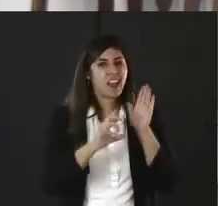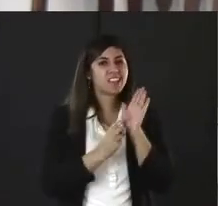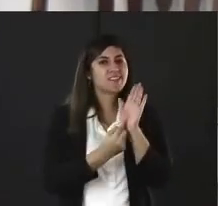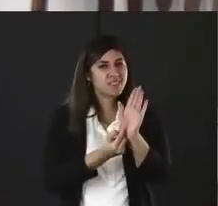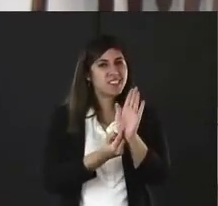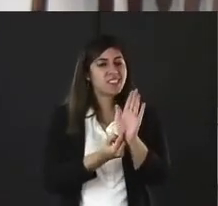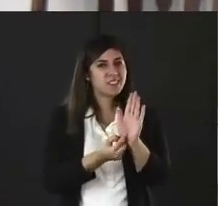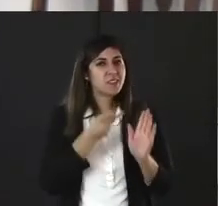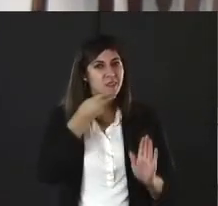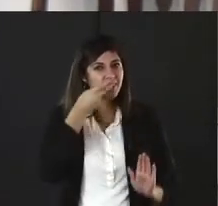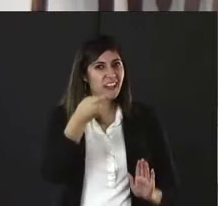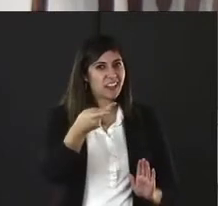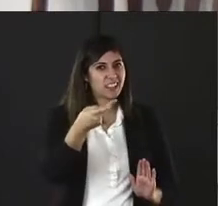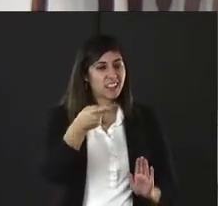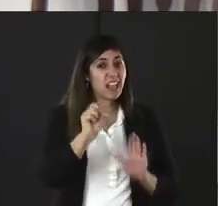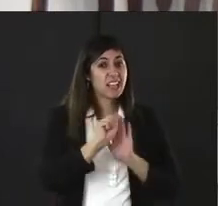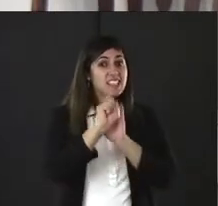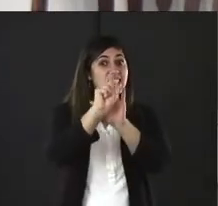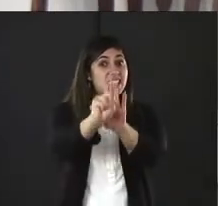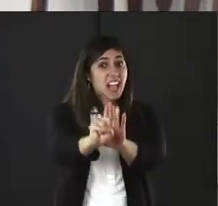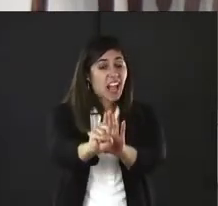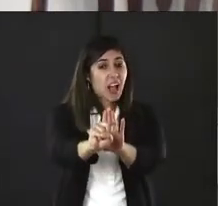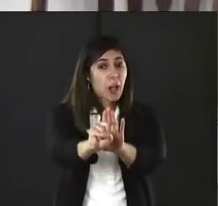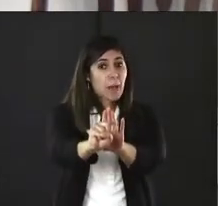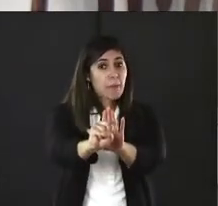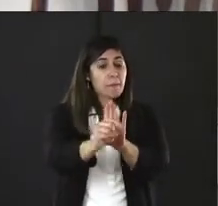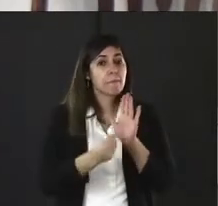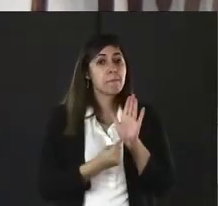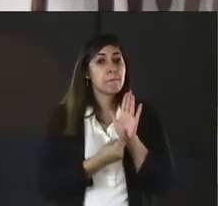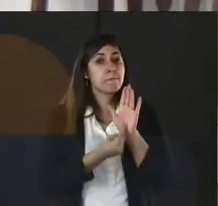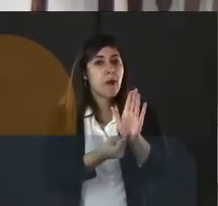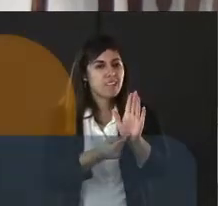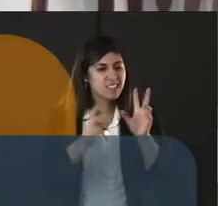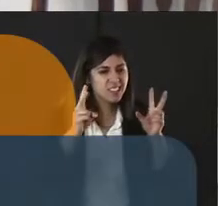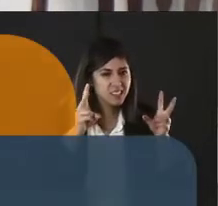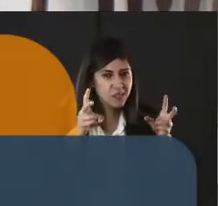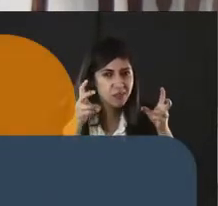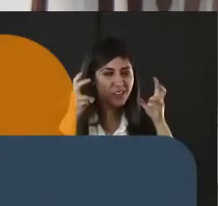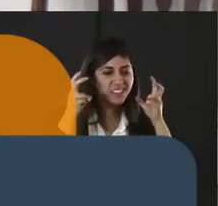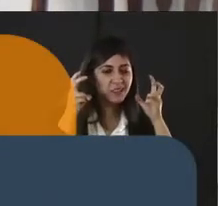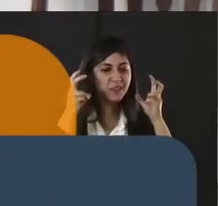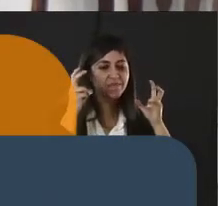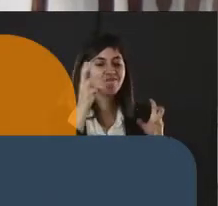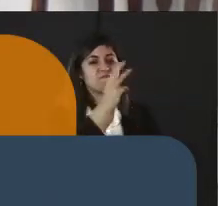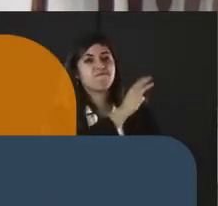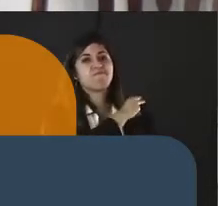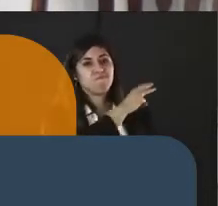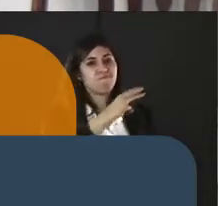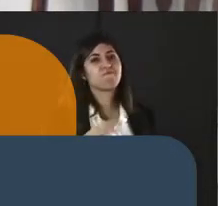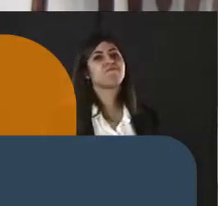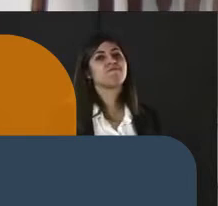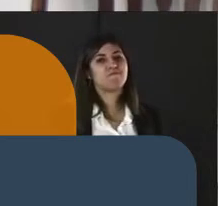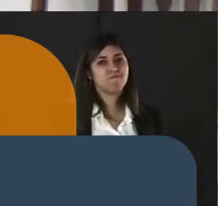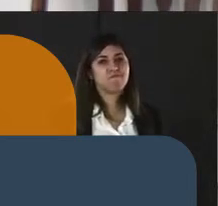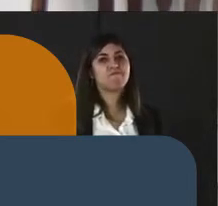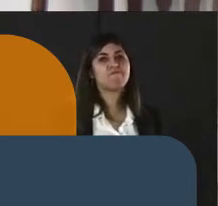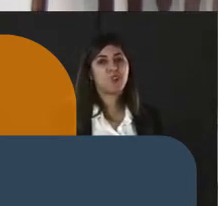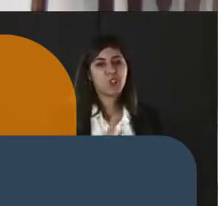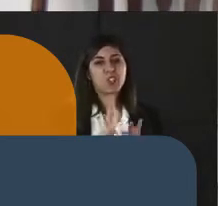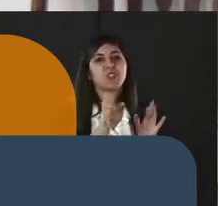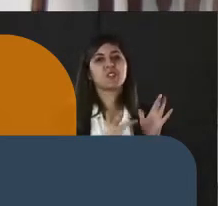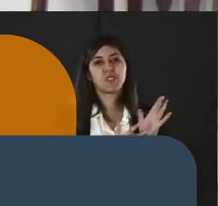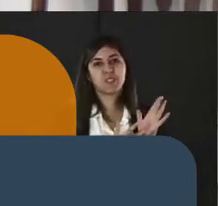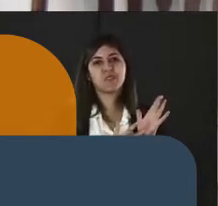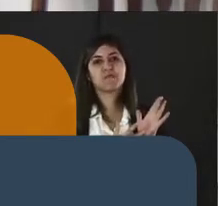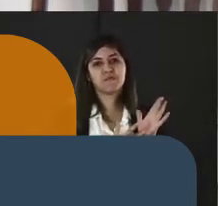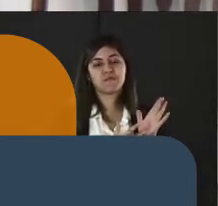meus irmãos o sinal era um vetor para se perceber o messias como o vetor